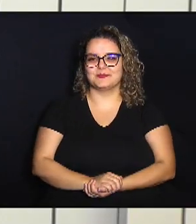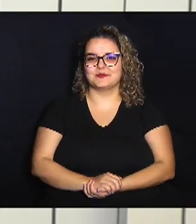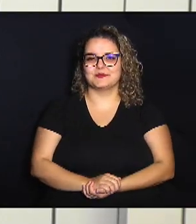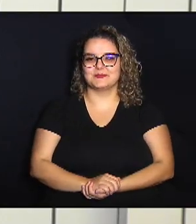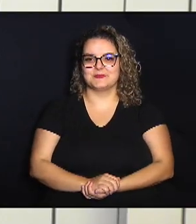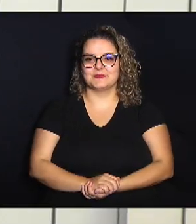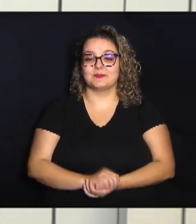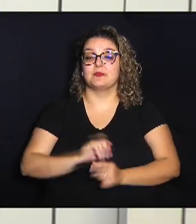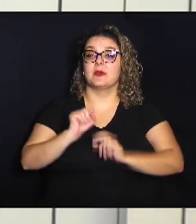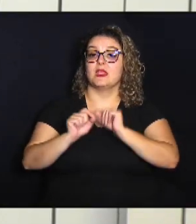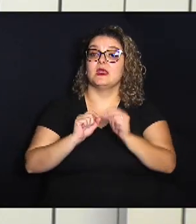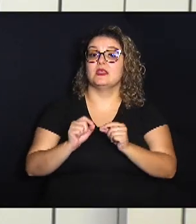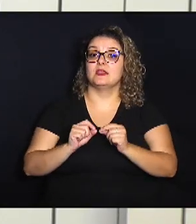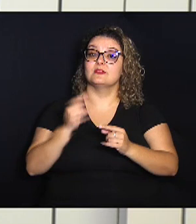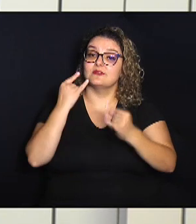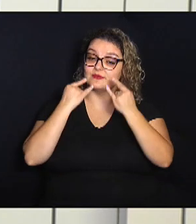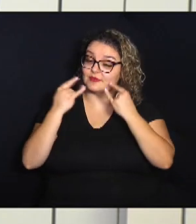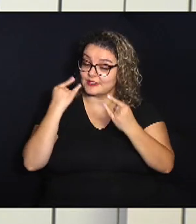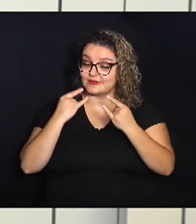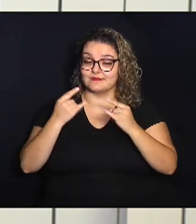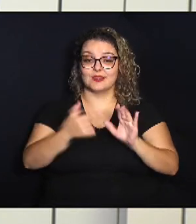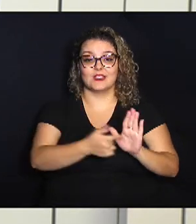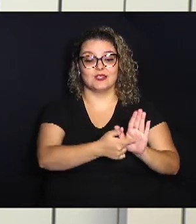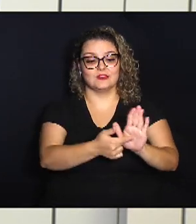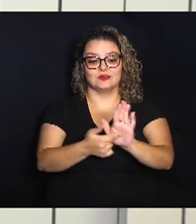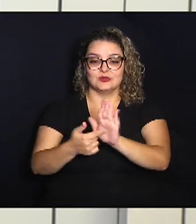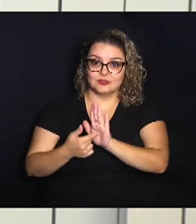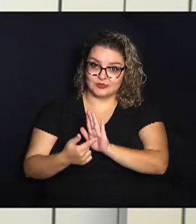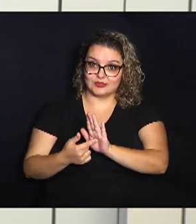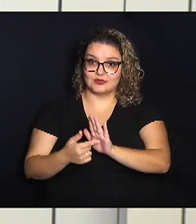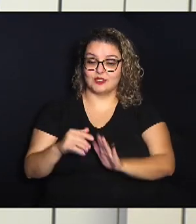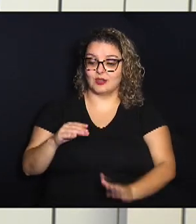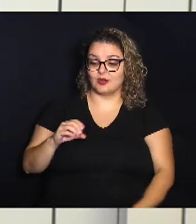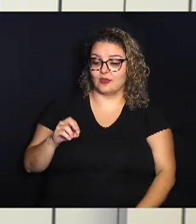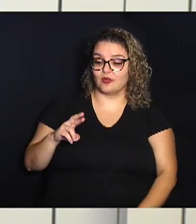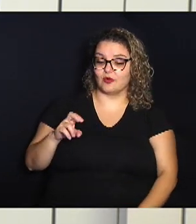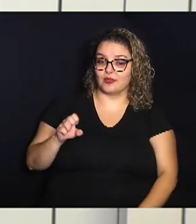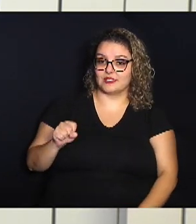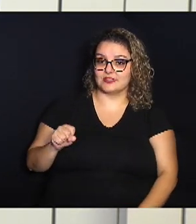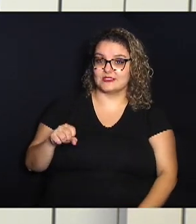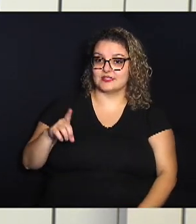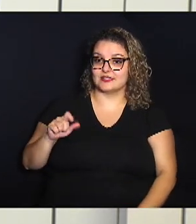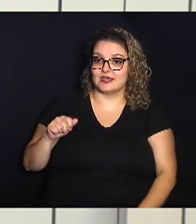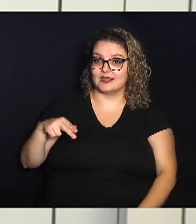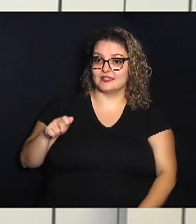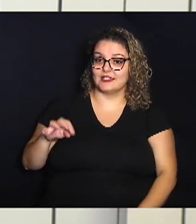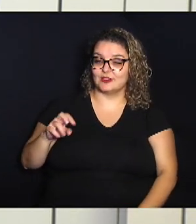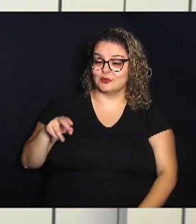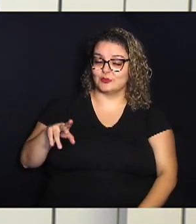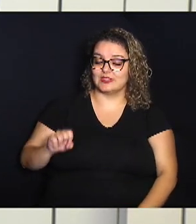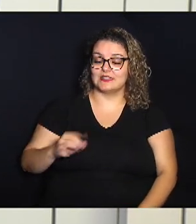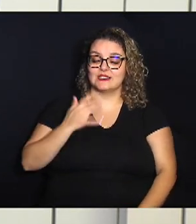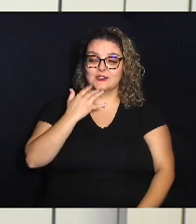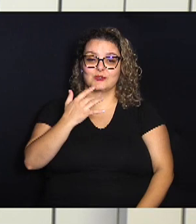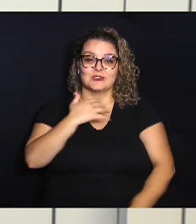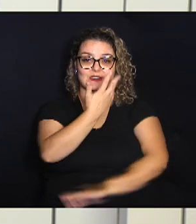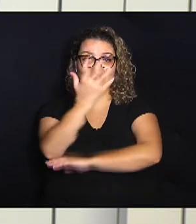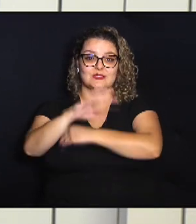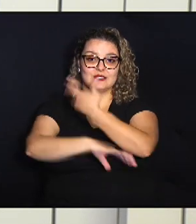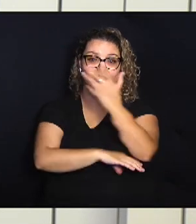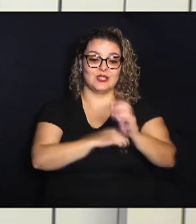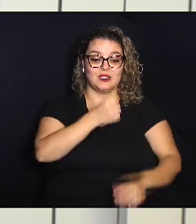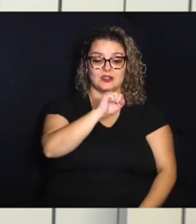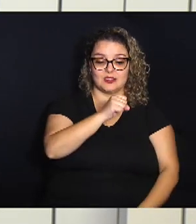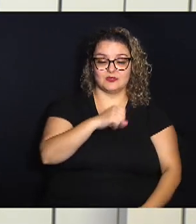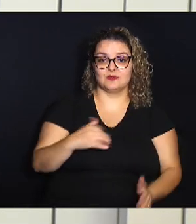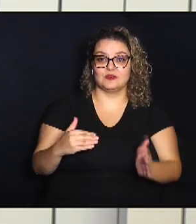E quem ficou interessado, a exposição Cores da Natureza está aberta das 8 horas da manhã até as 9